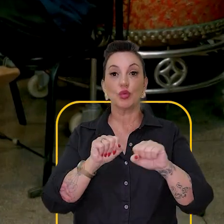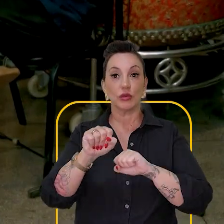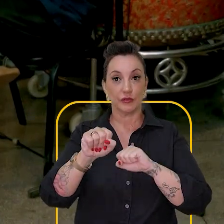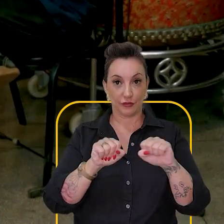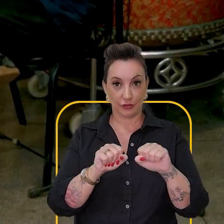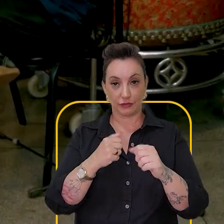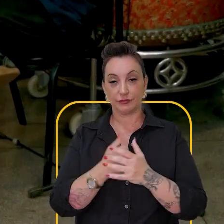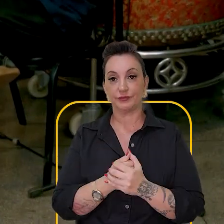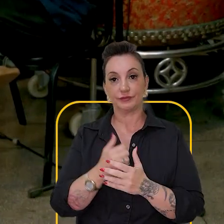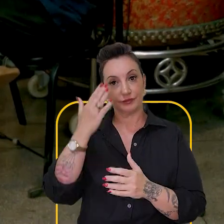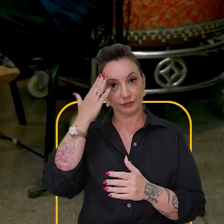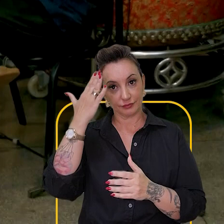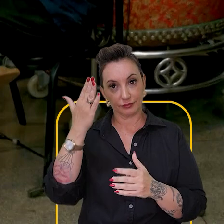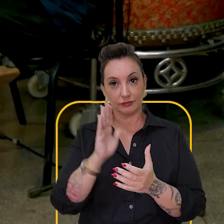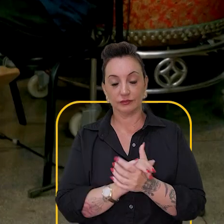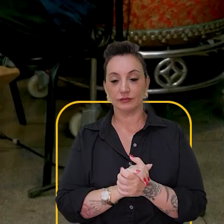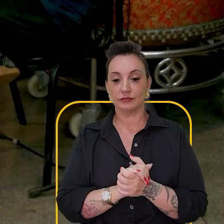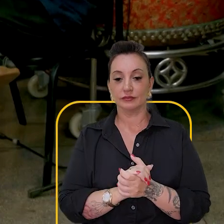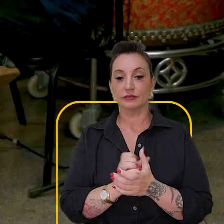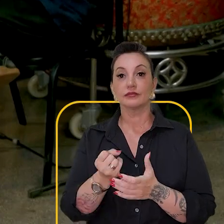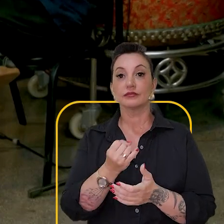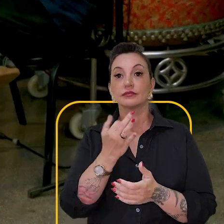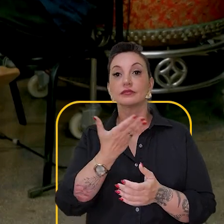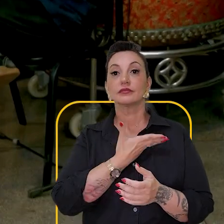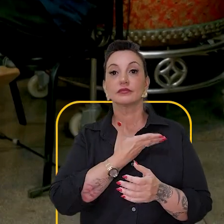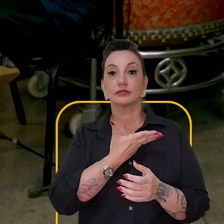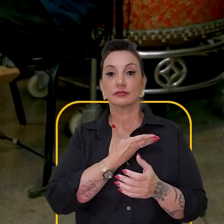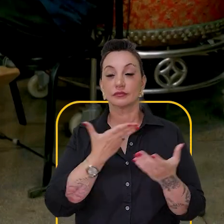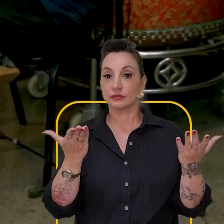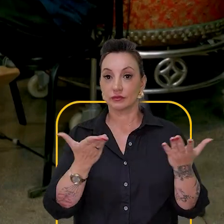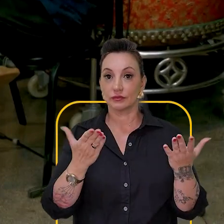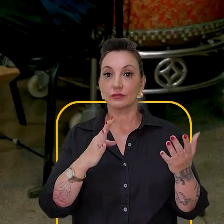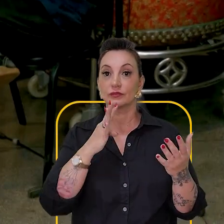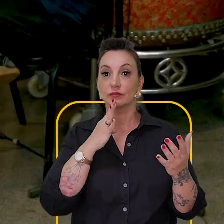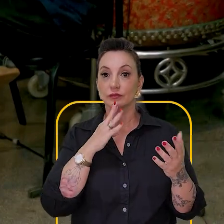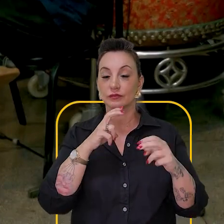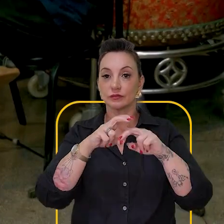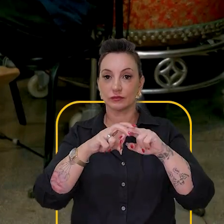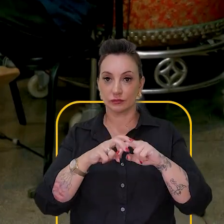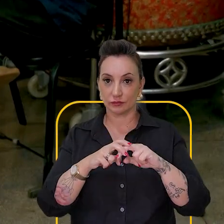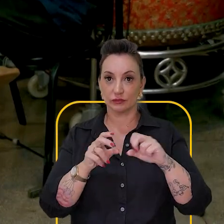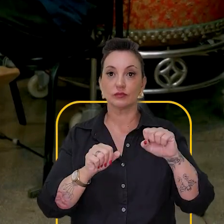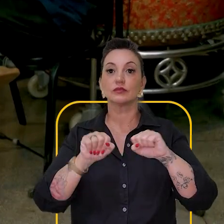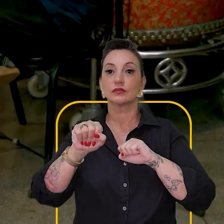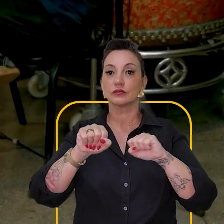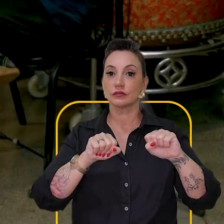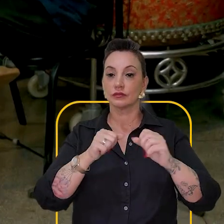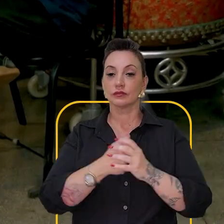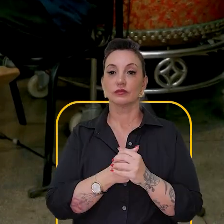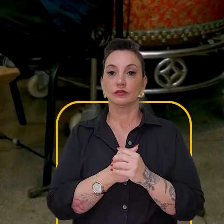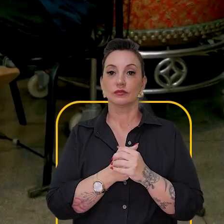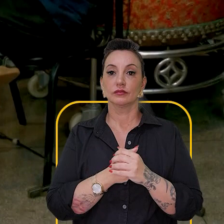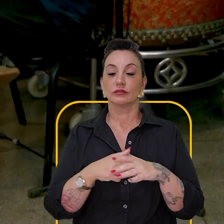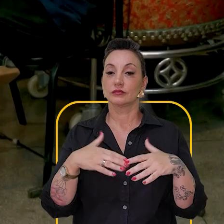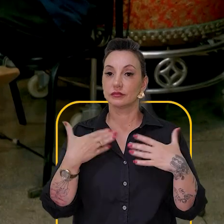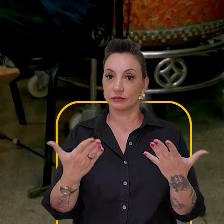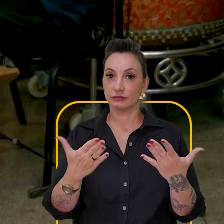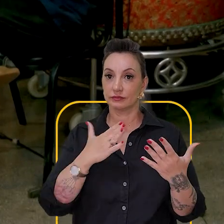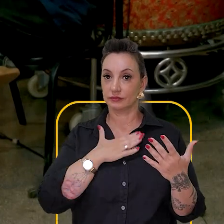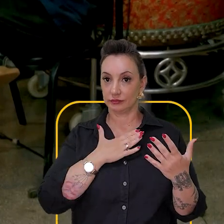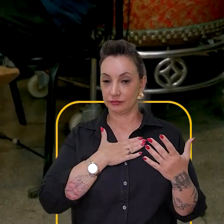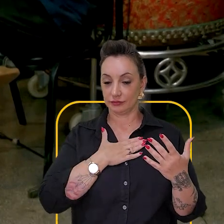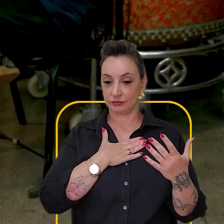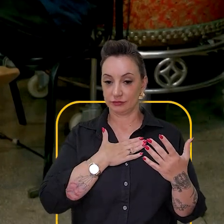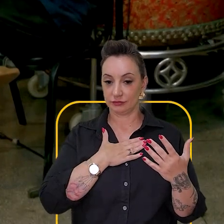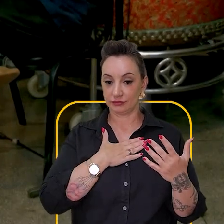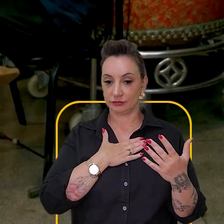kungu ã muitos amigos meus hoje eu conheci através do kungu Então para